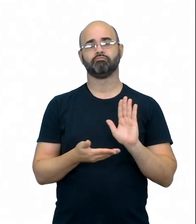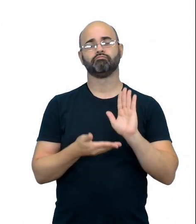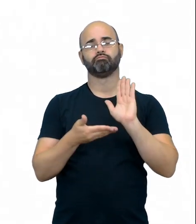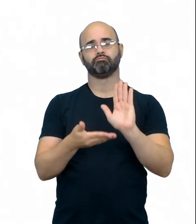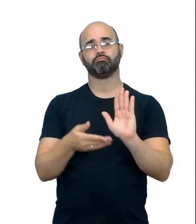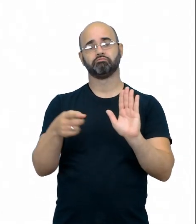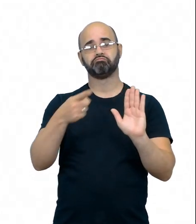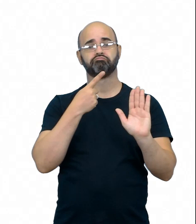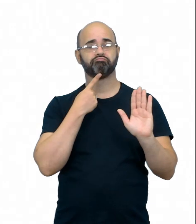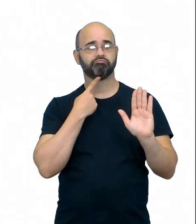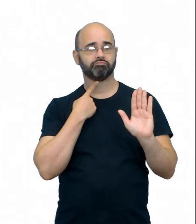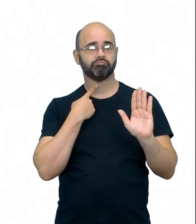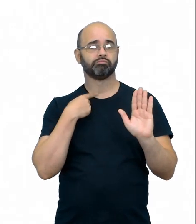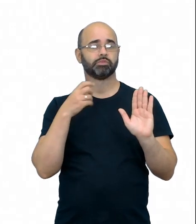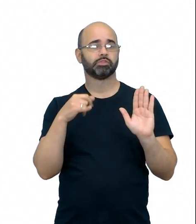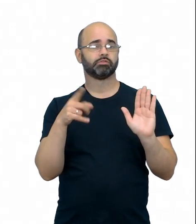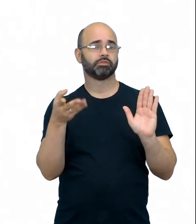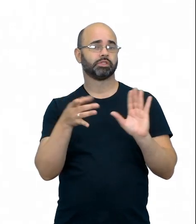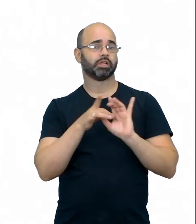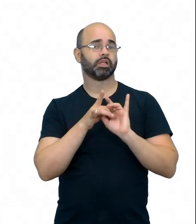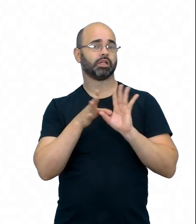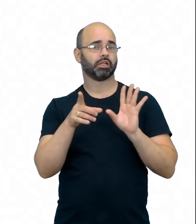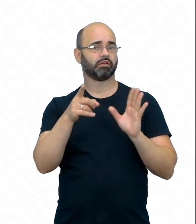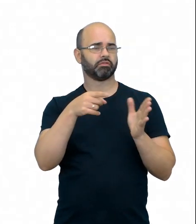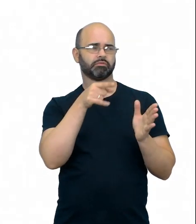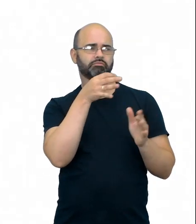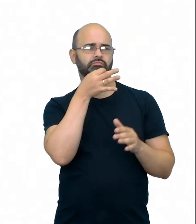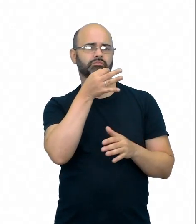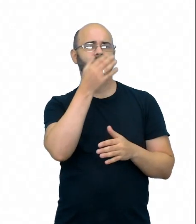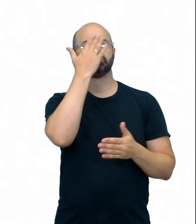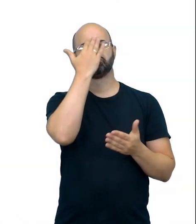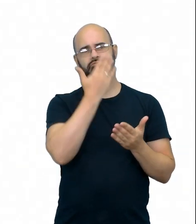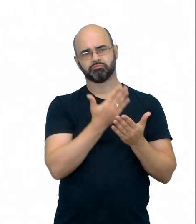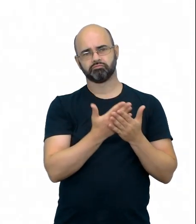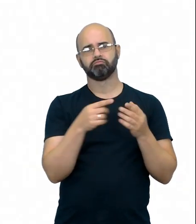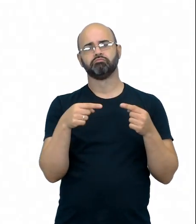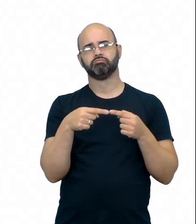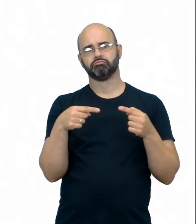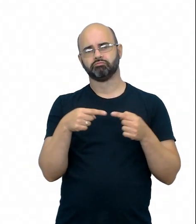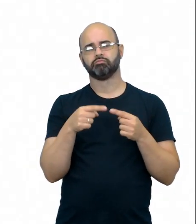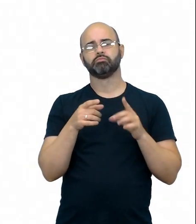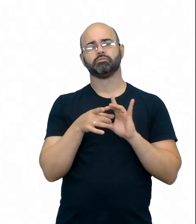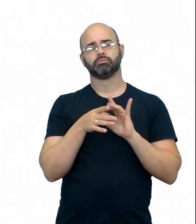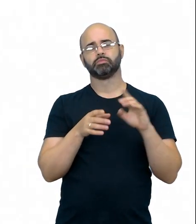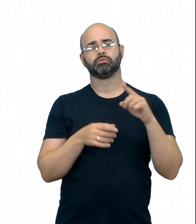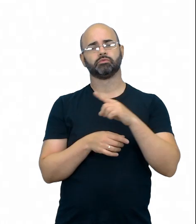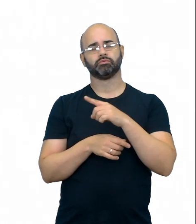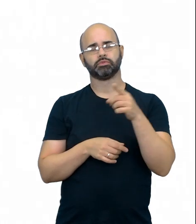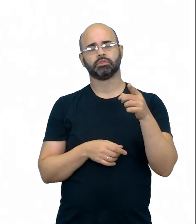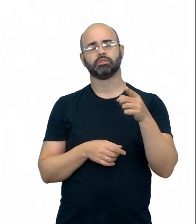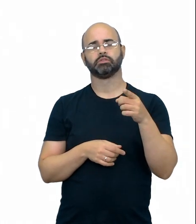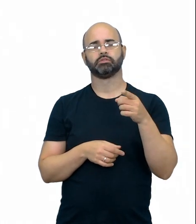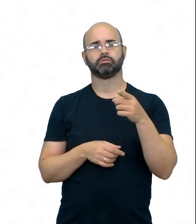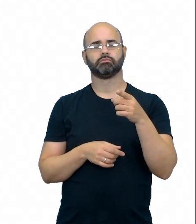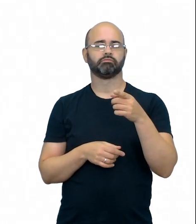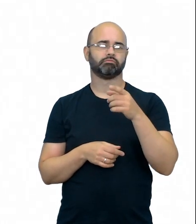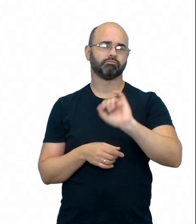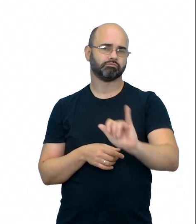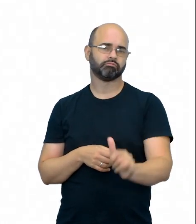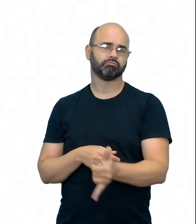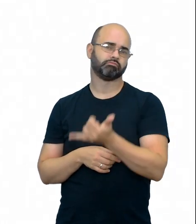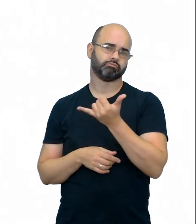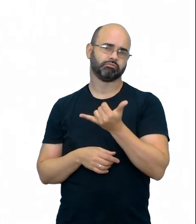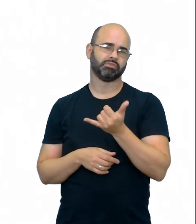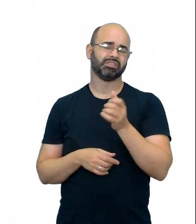vocês sentirem a liberdade e a confiança de seguir o que é sugerido, seria interessante a vocês, tá? Mas, se